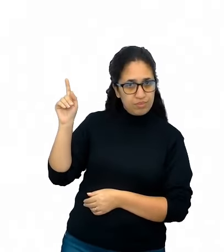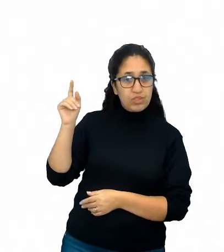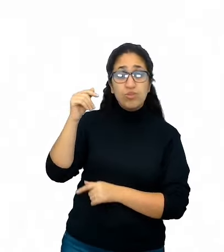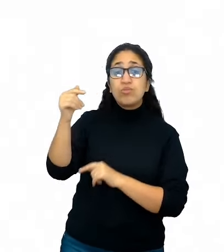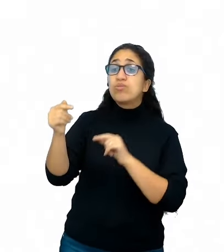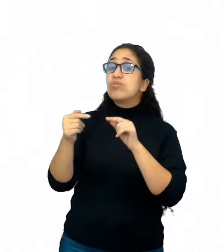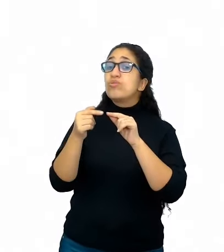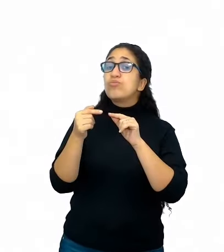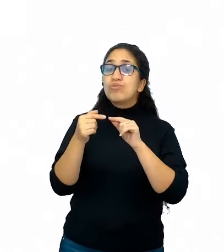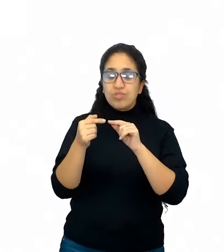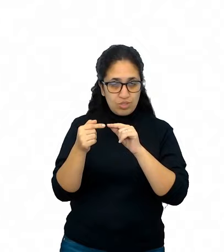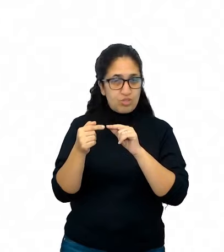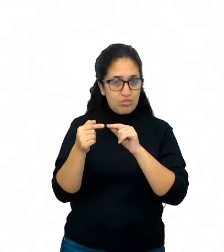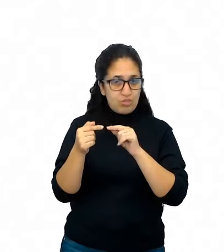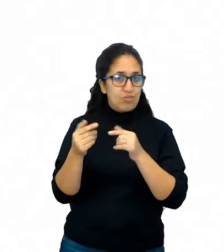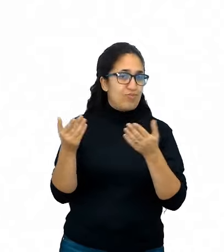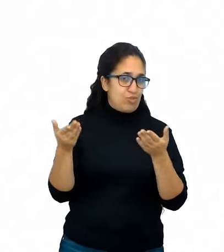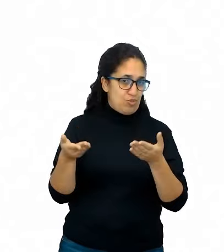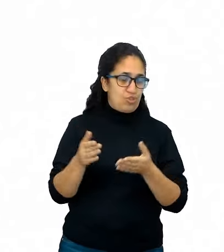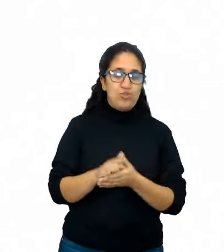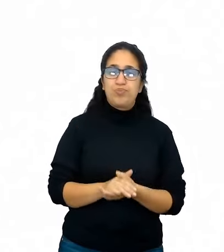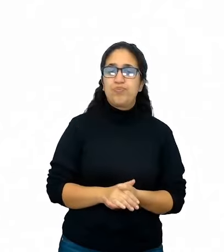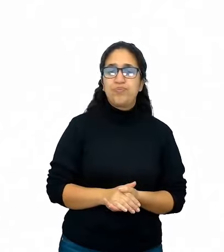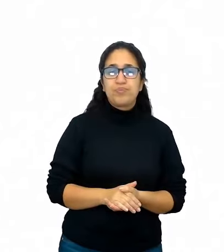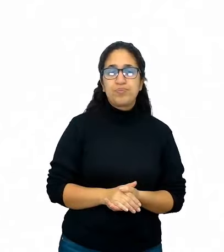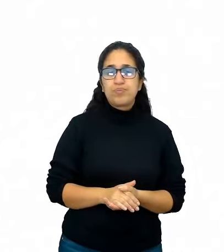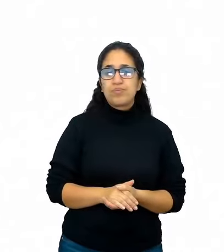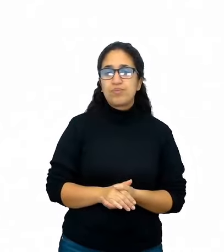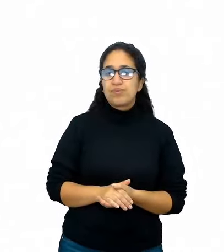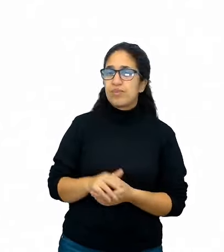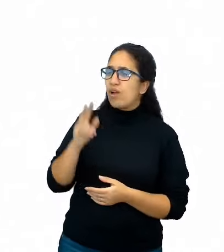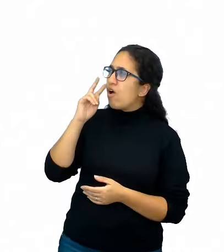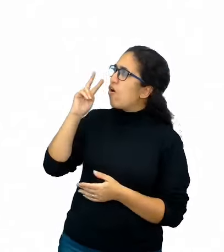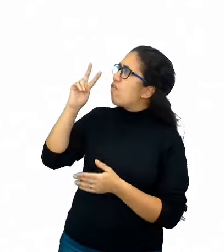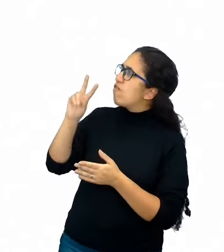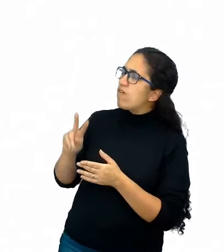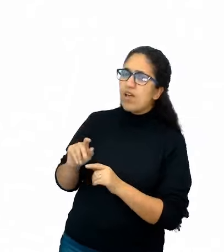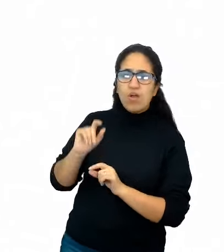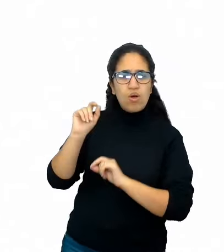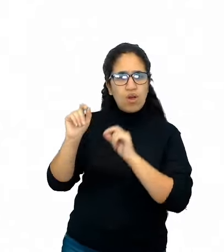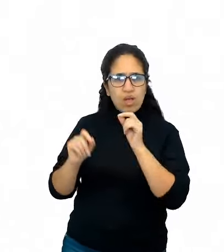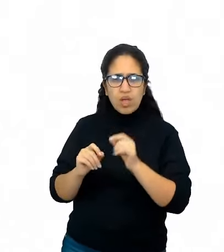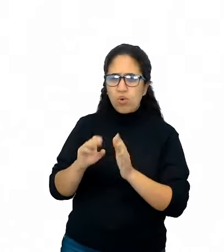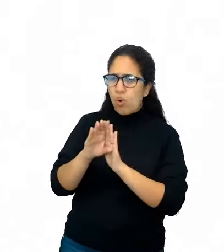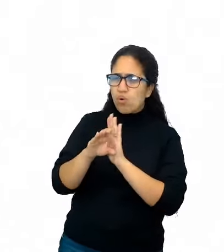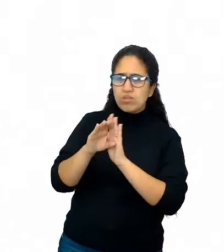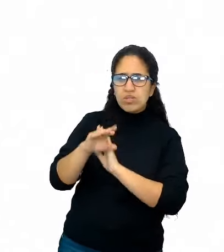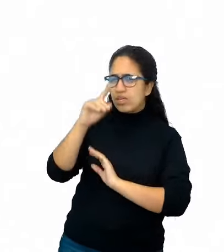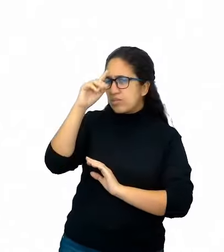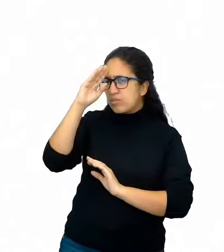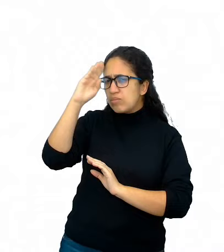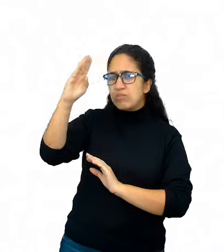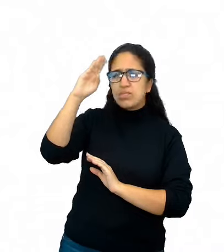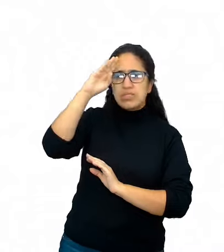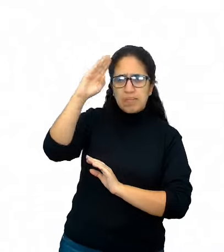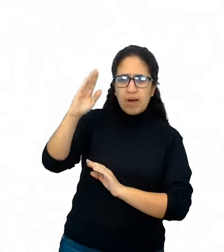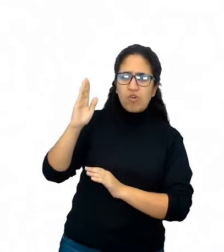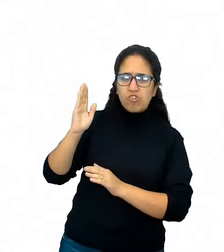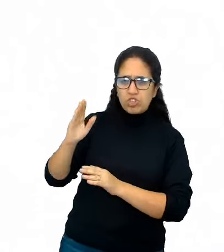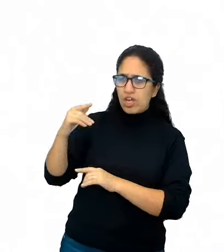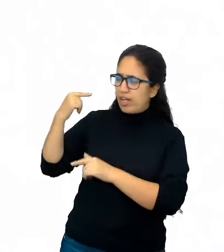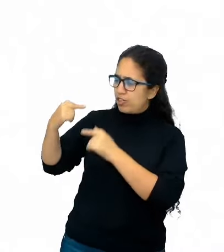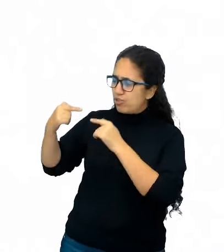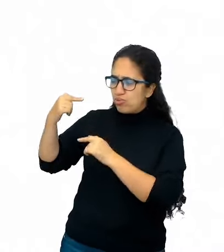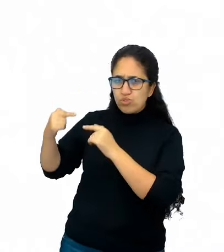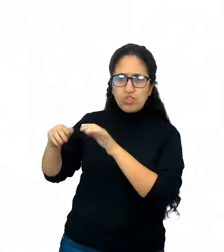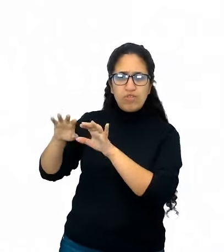os objetivos da nossa formação, que será revisitar os principais conceitos e ideias discutidos